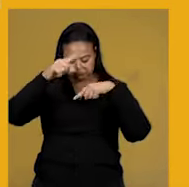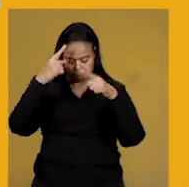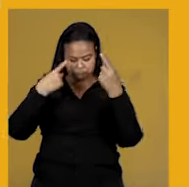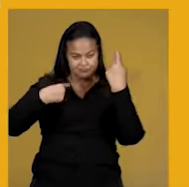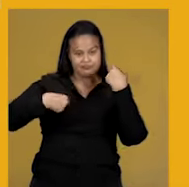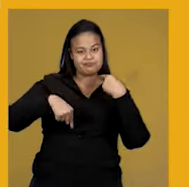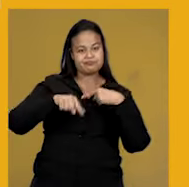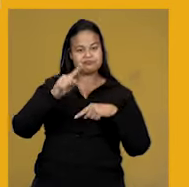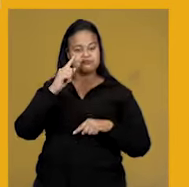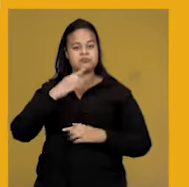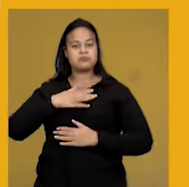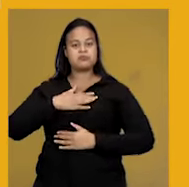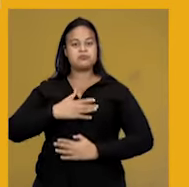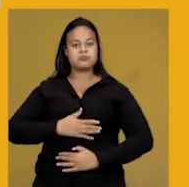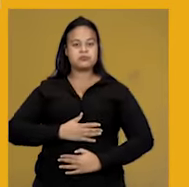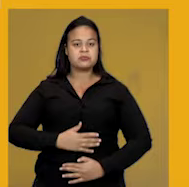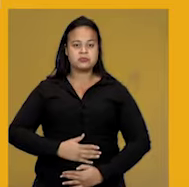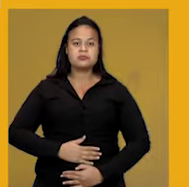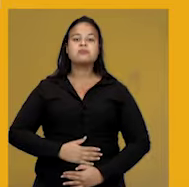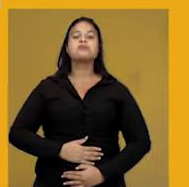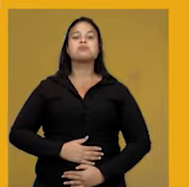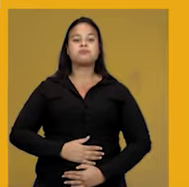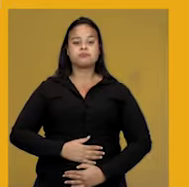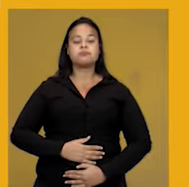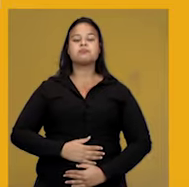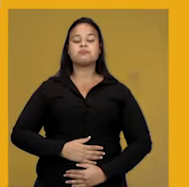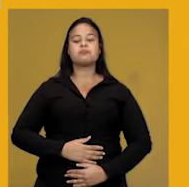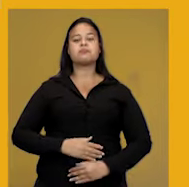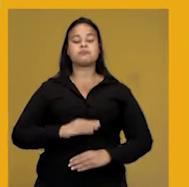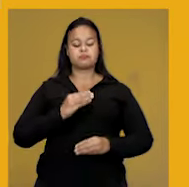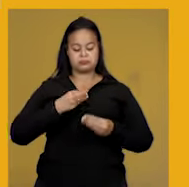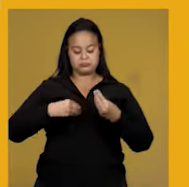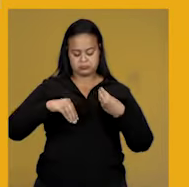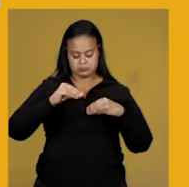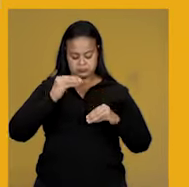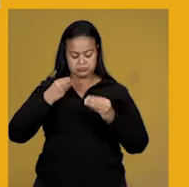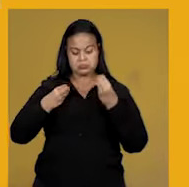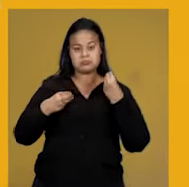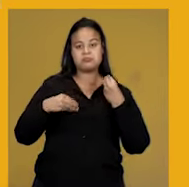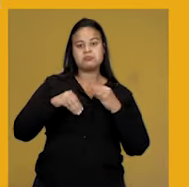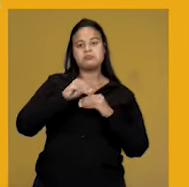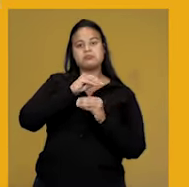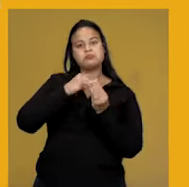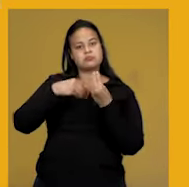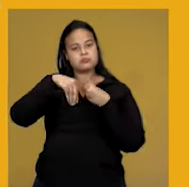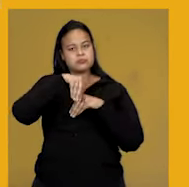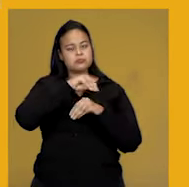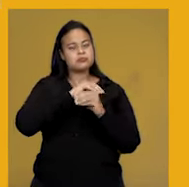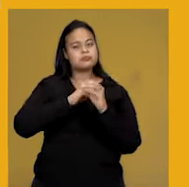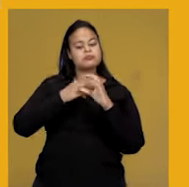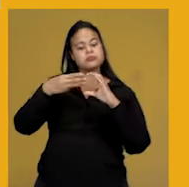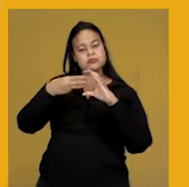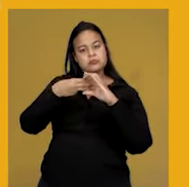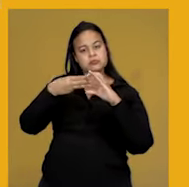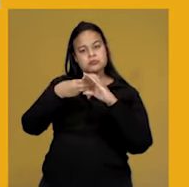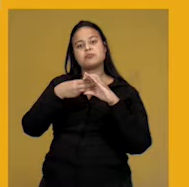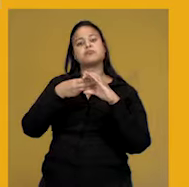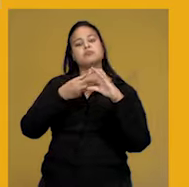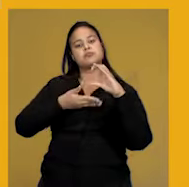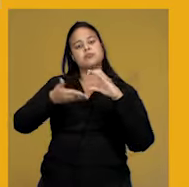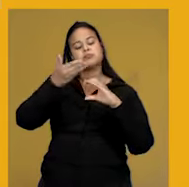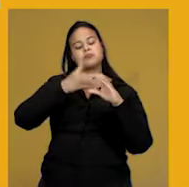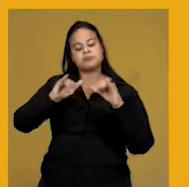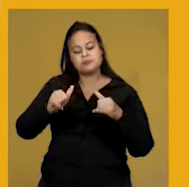vão interagir com os micro-organismos, vão interagir com a nossa célula e vão interagir por meio de